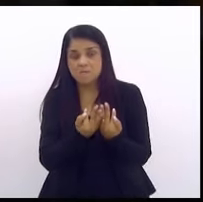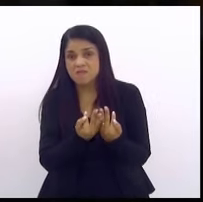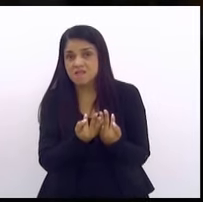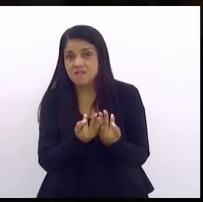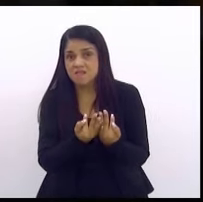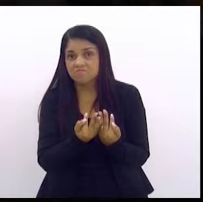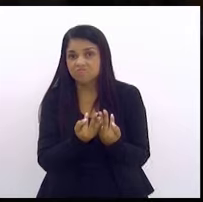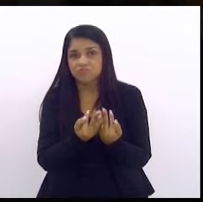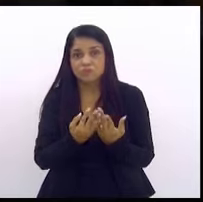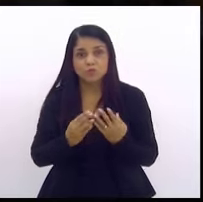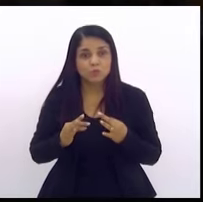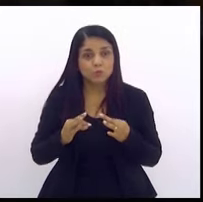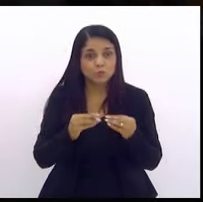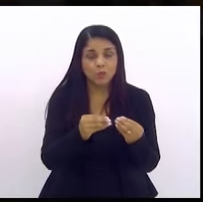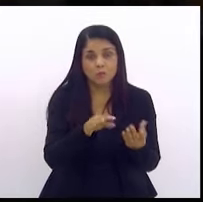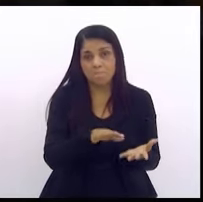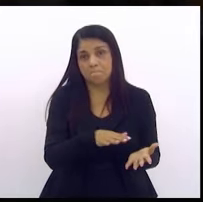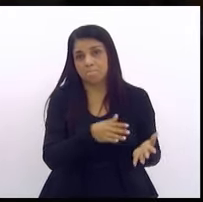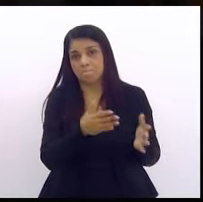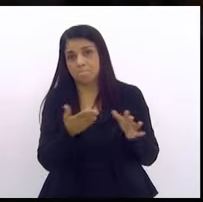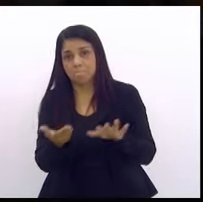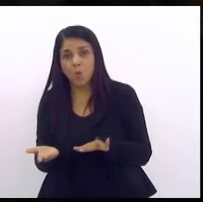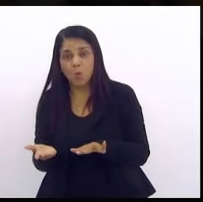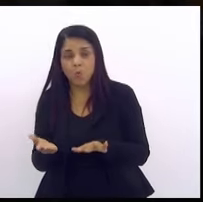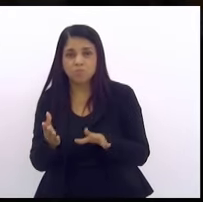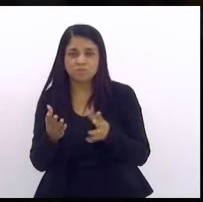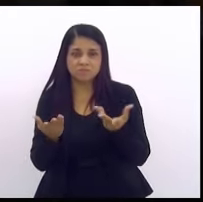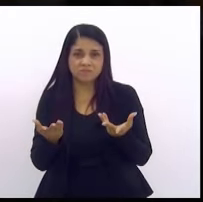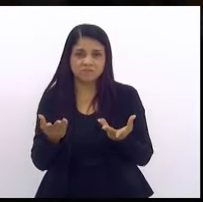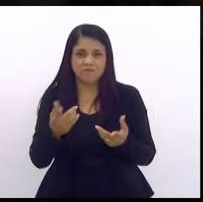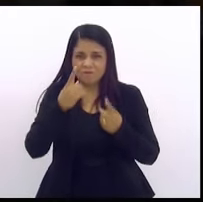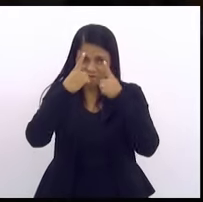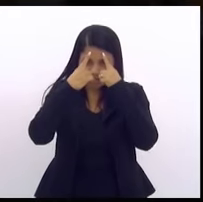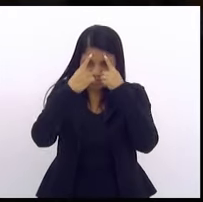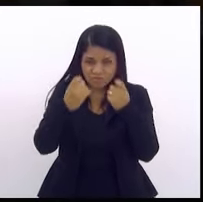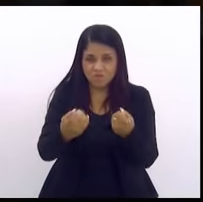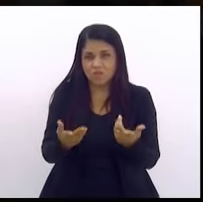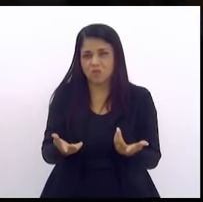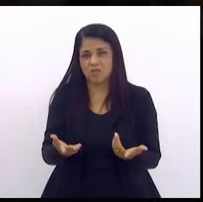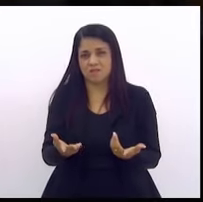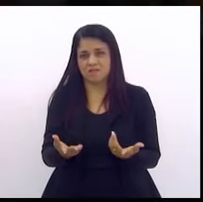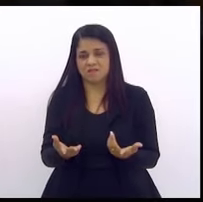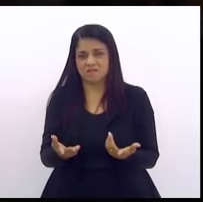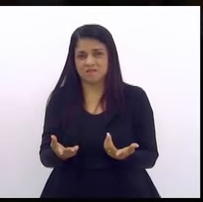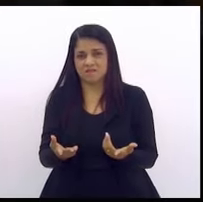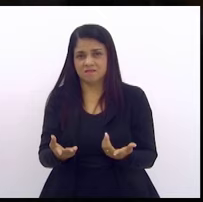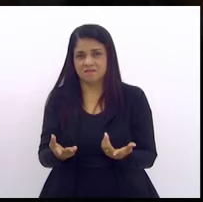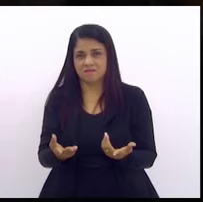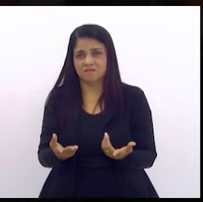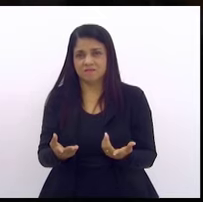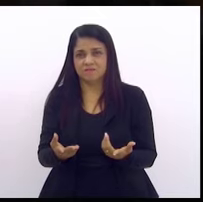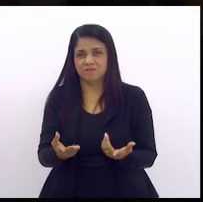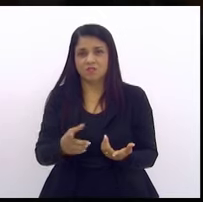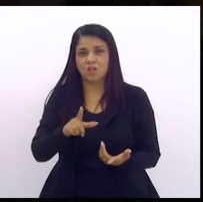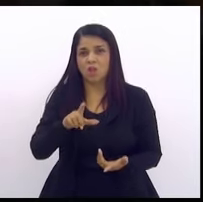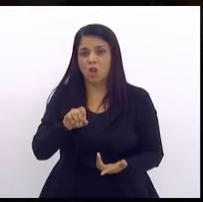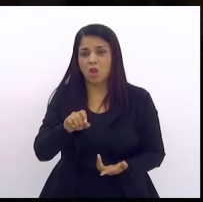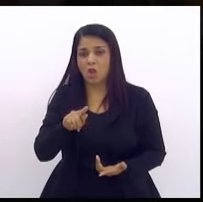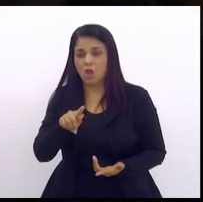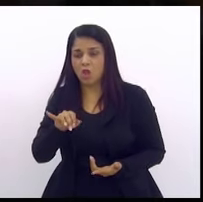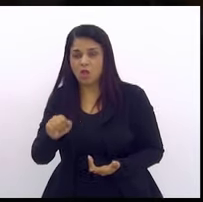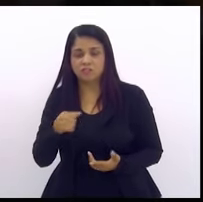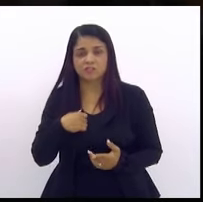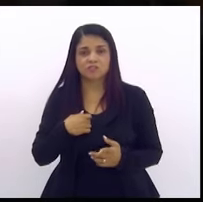foram destroçadas numa lógica perversa e violenta, de lógica de